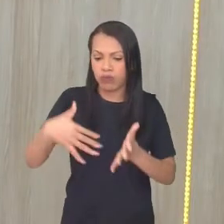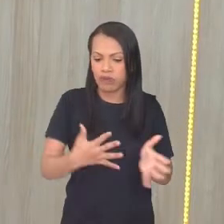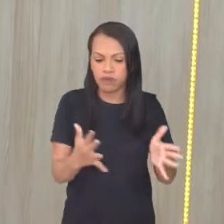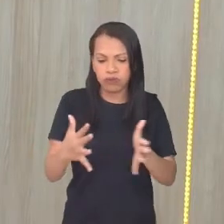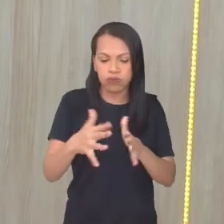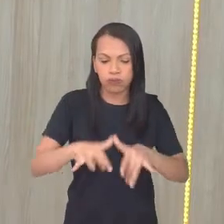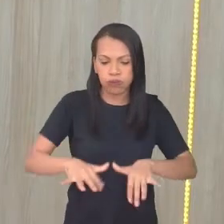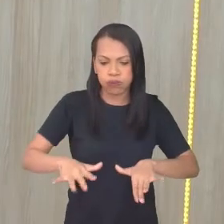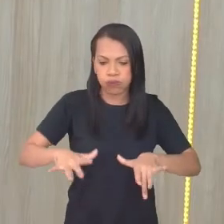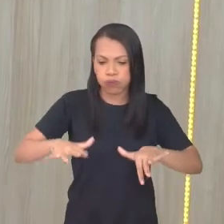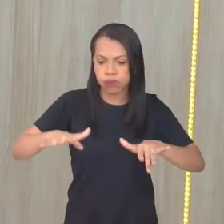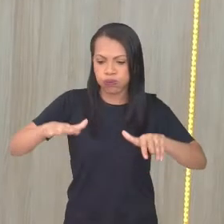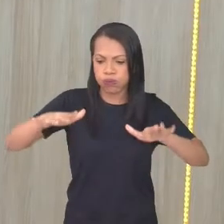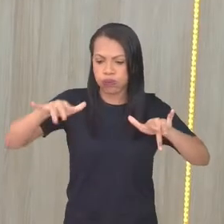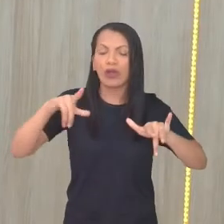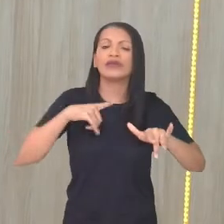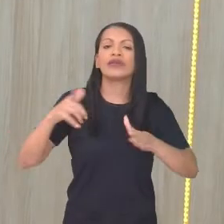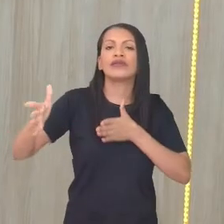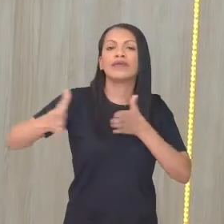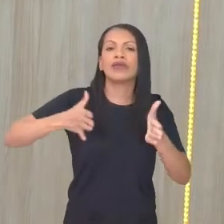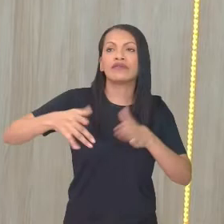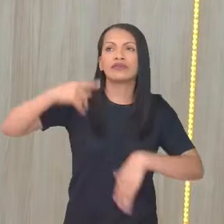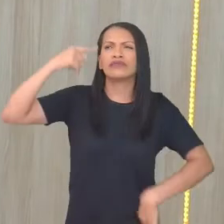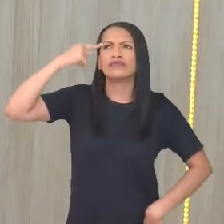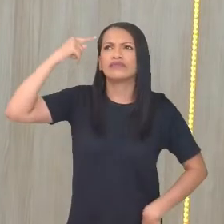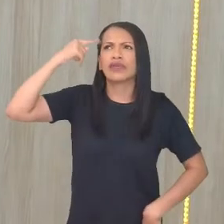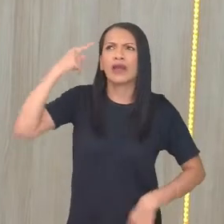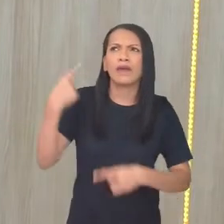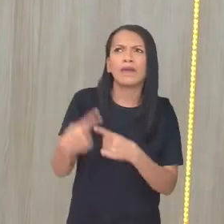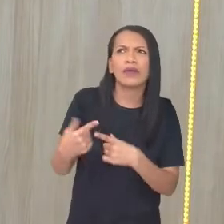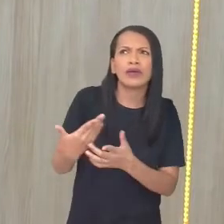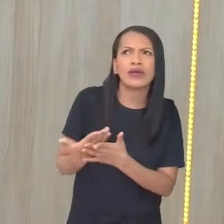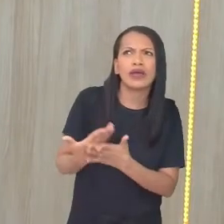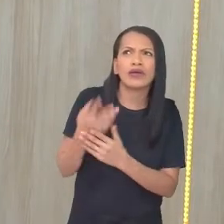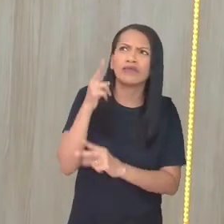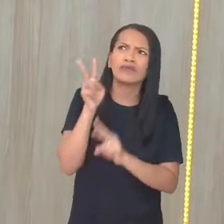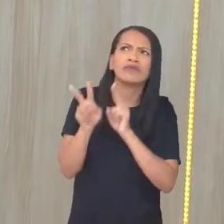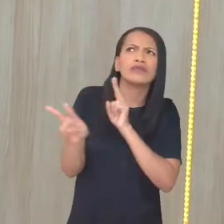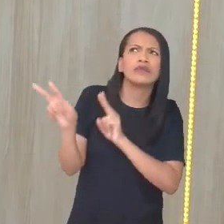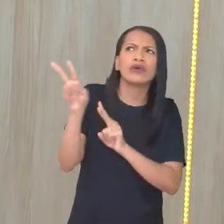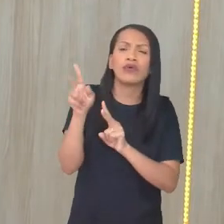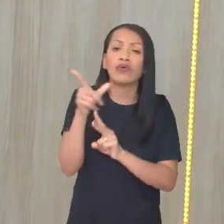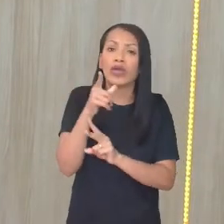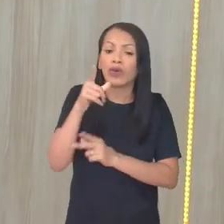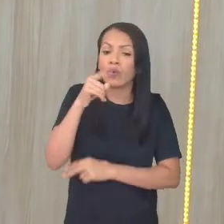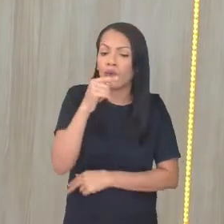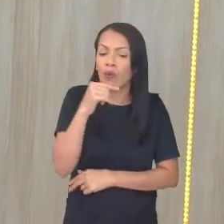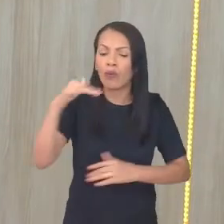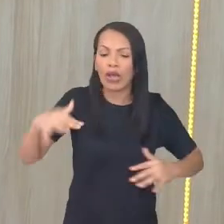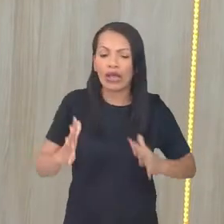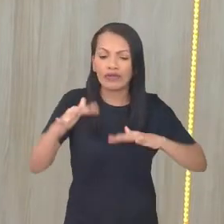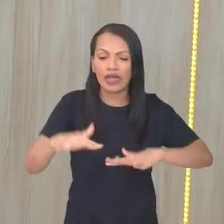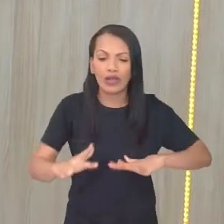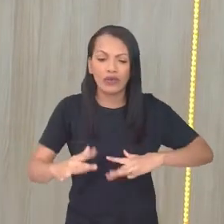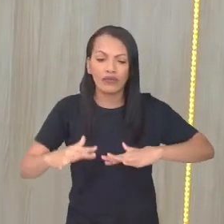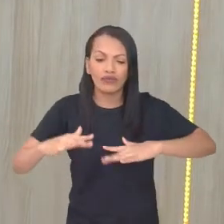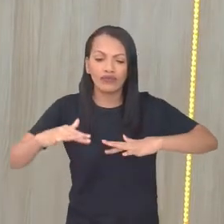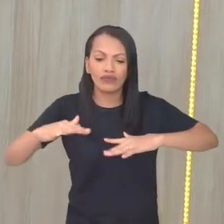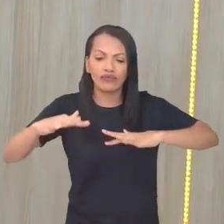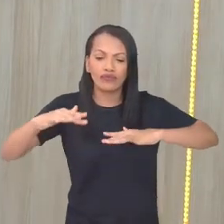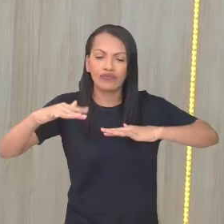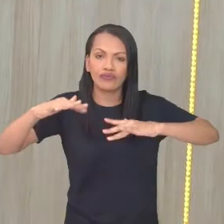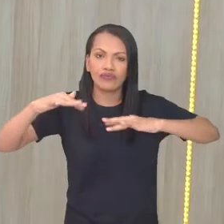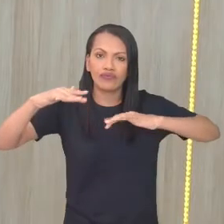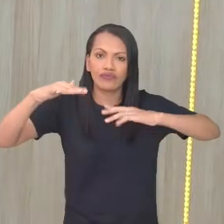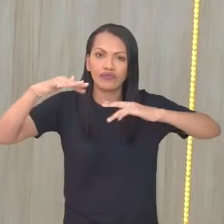em um determinado período ali. Ele prevendo ali pela questão dos astros, não, a maré vai aumentar, então o